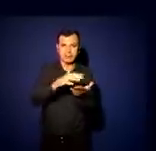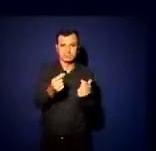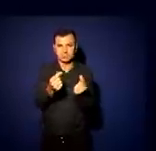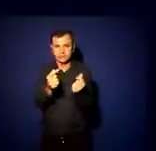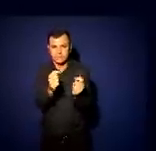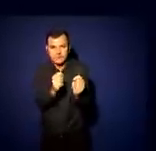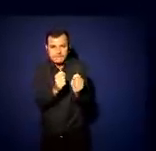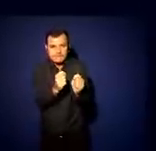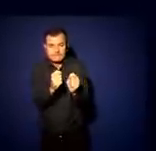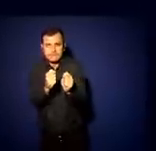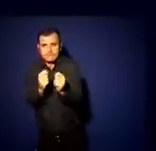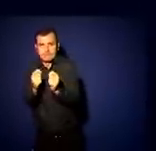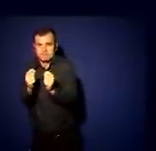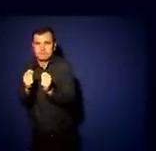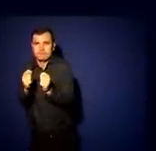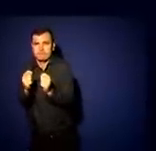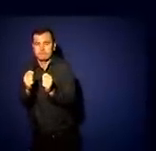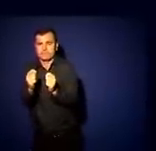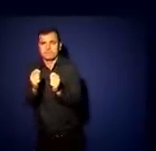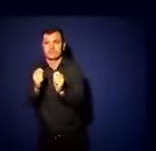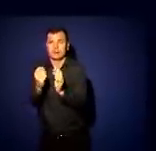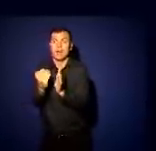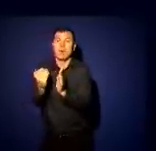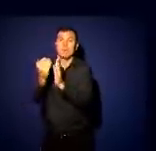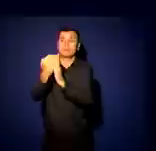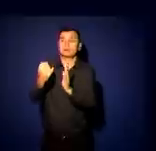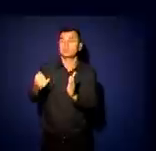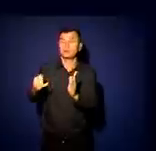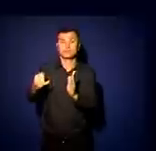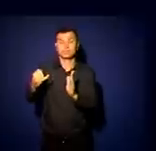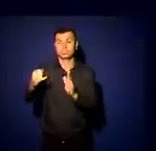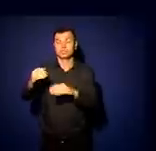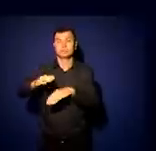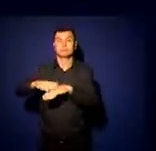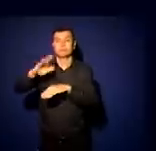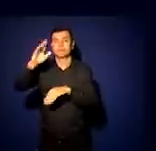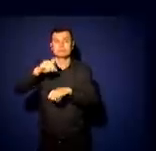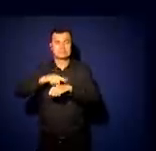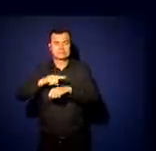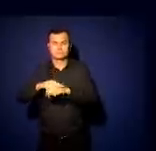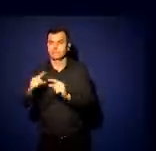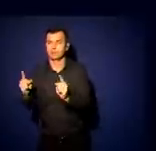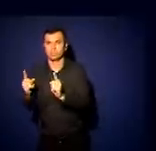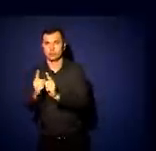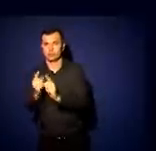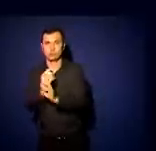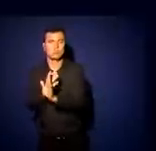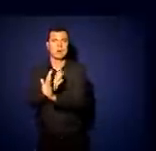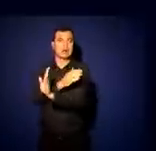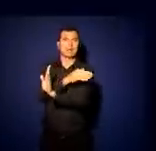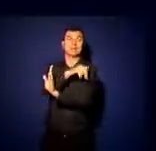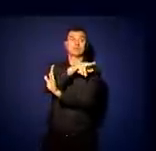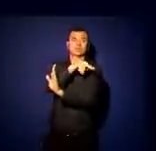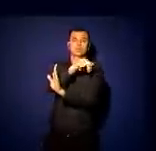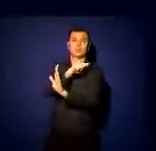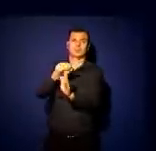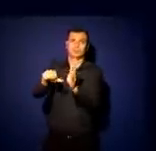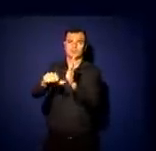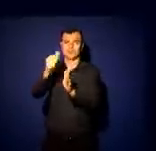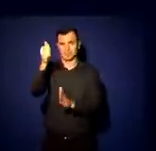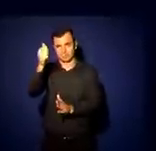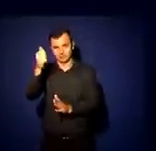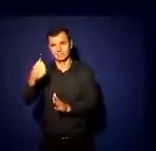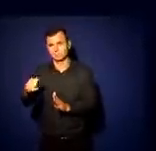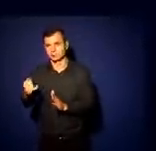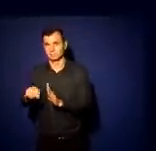rápida foi o maior aumento de taxa de juros aí da história não curte espaço de tempo e agora seria Possivelmente